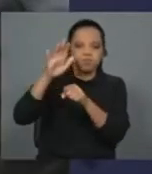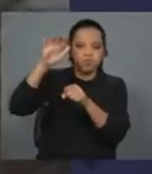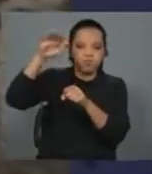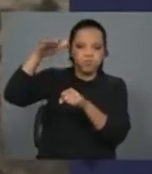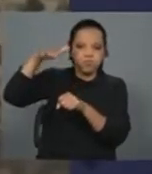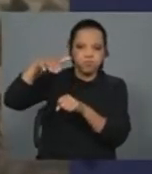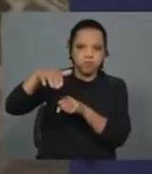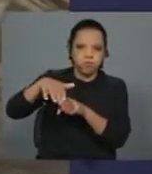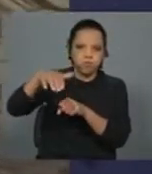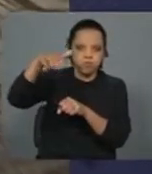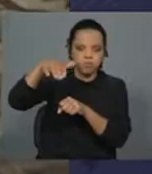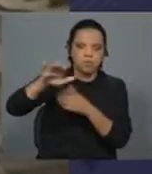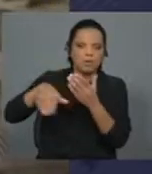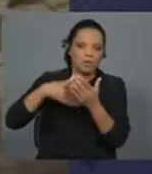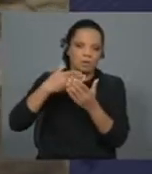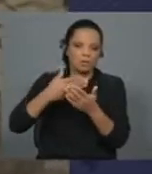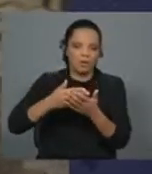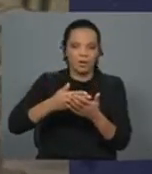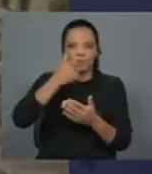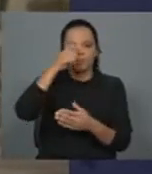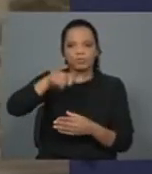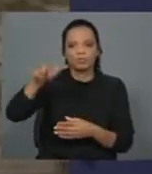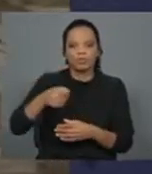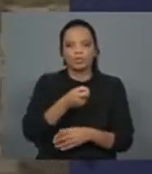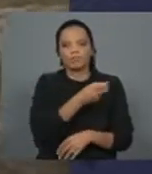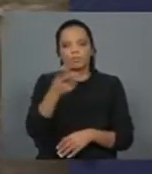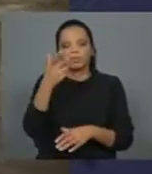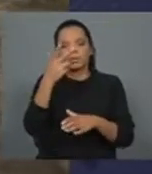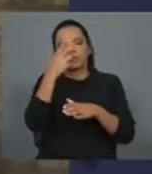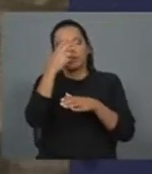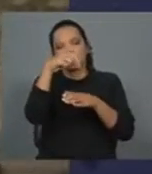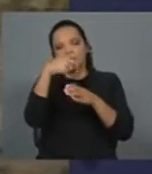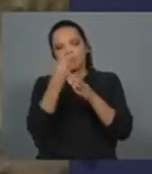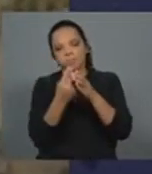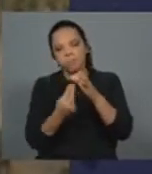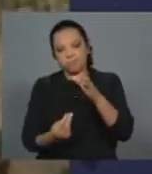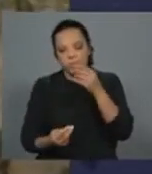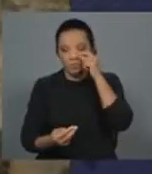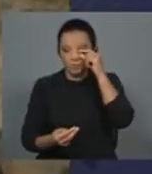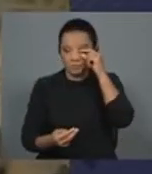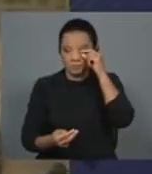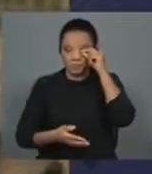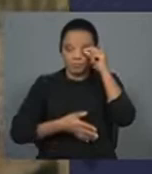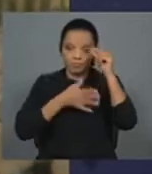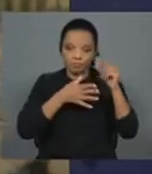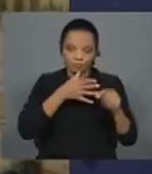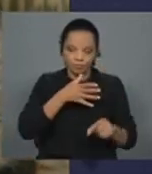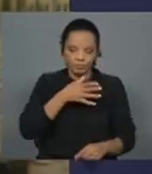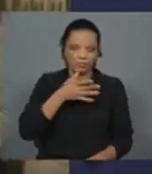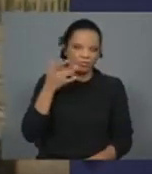O tsunami e o afogamento de centenas de pessoas aqui neste local. Há relatos muito exagerados, aliás